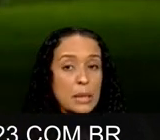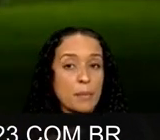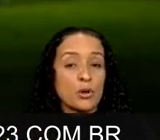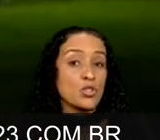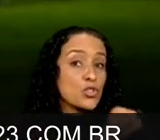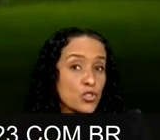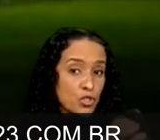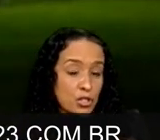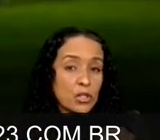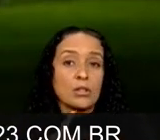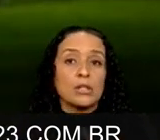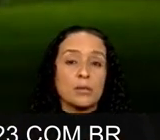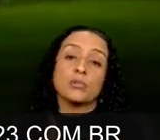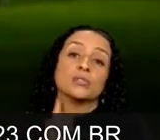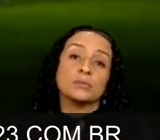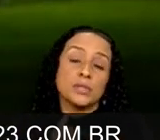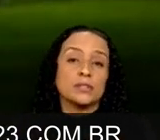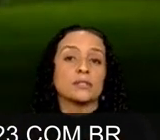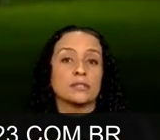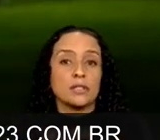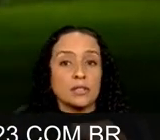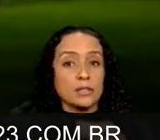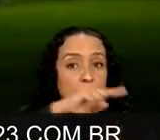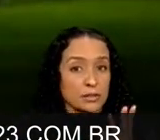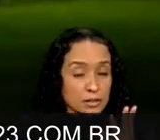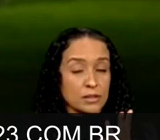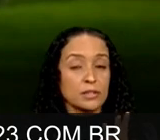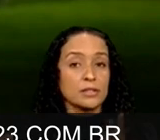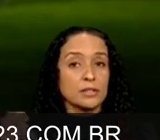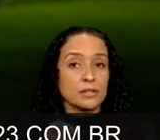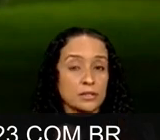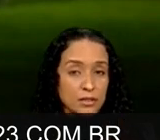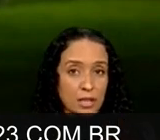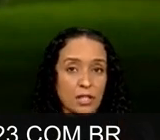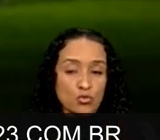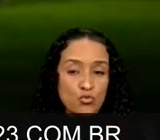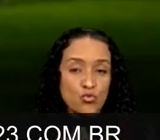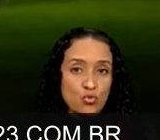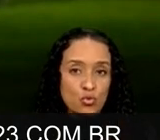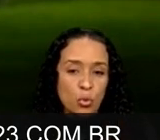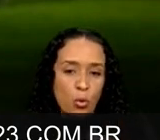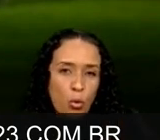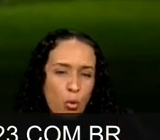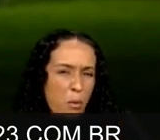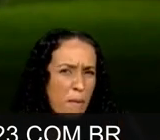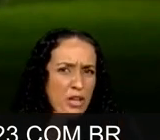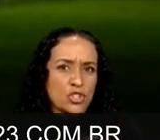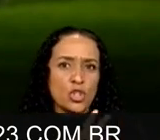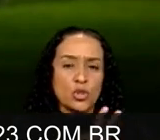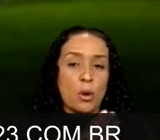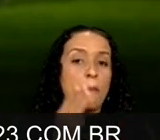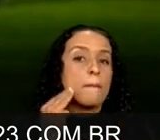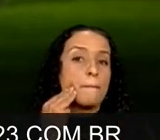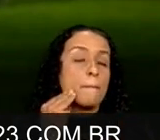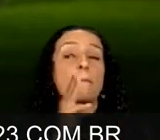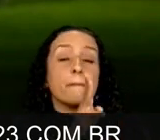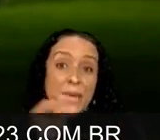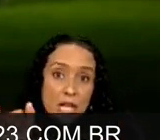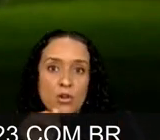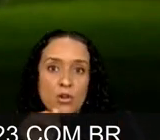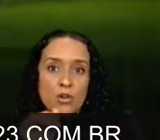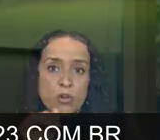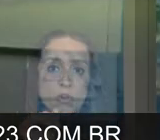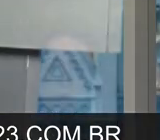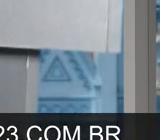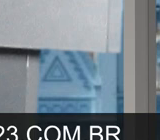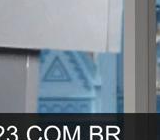Rio de Janeiro e Minas Gerais. E esses 3 estados, né, juntos renegociaram mais de 2 bilhões de reais em